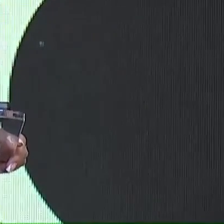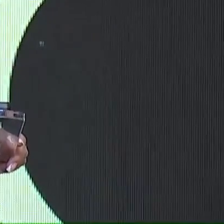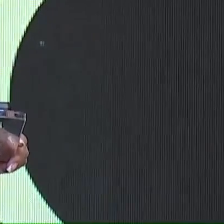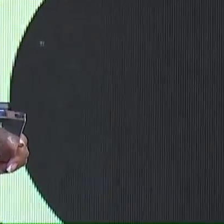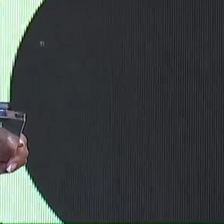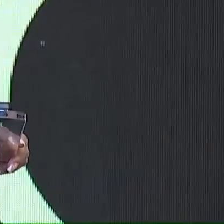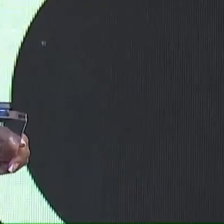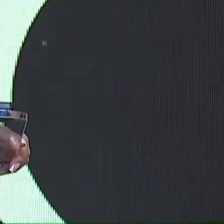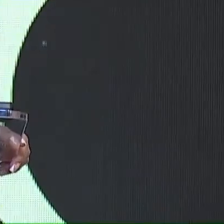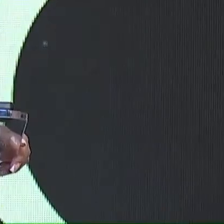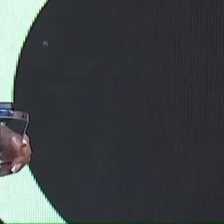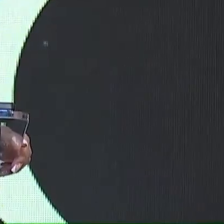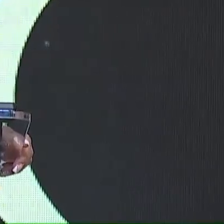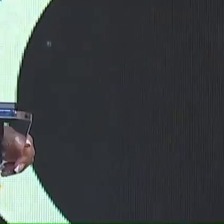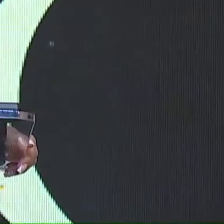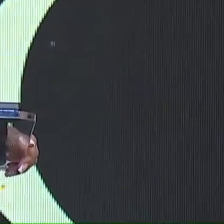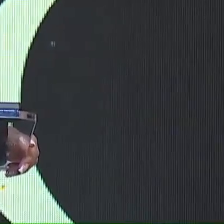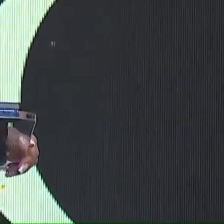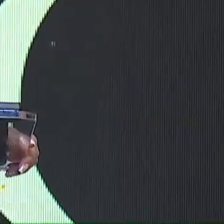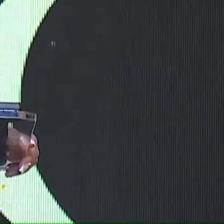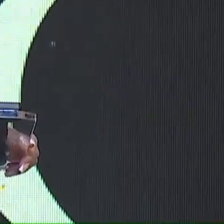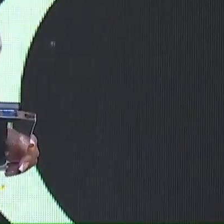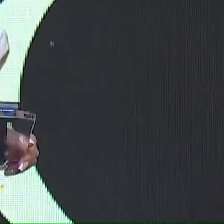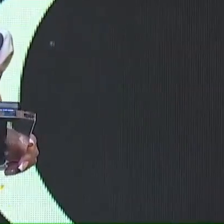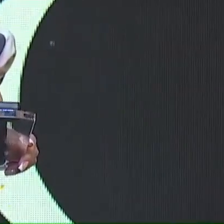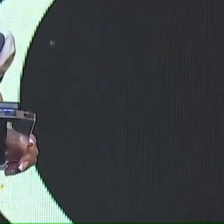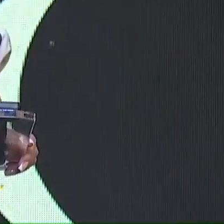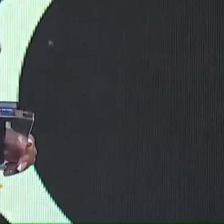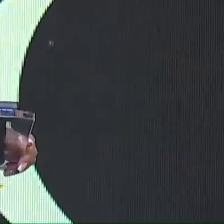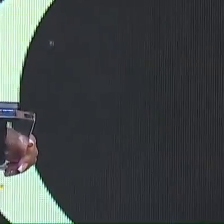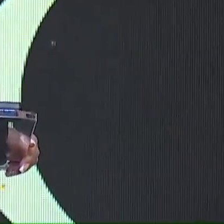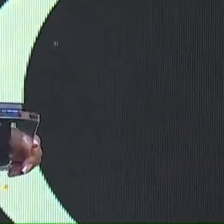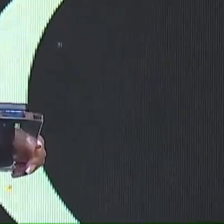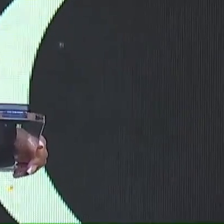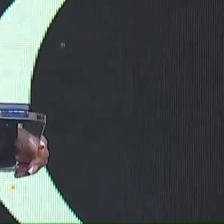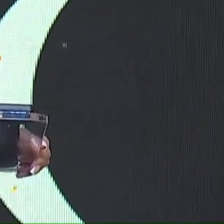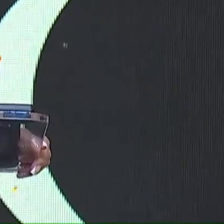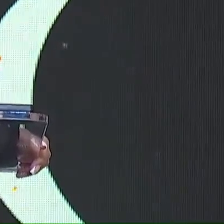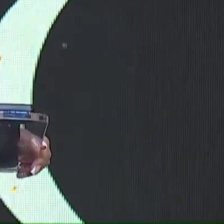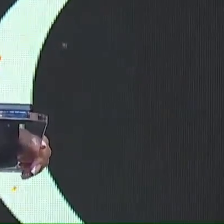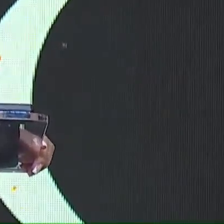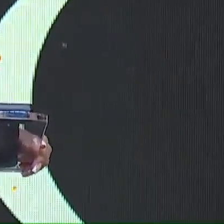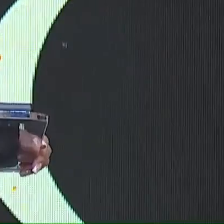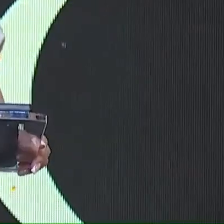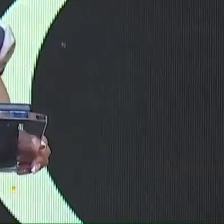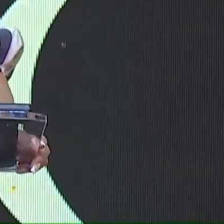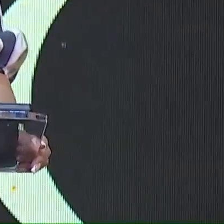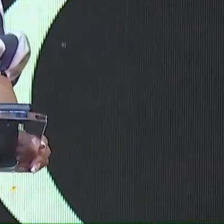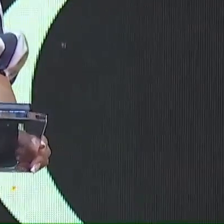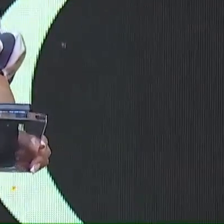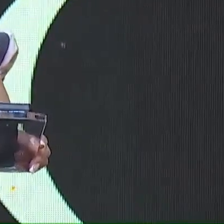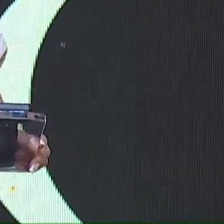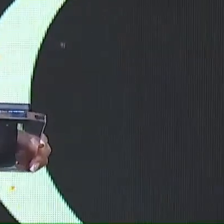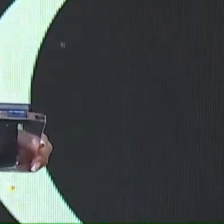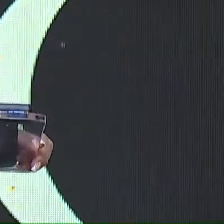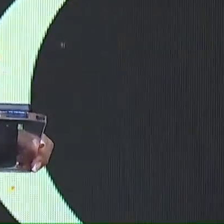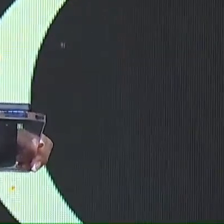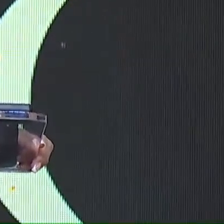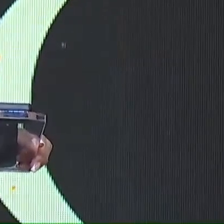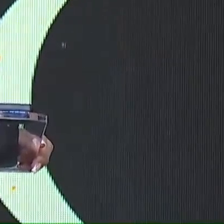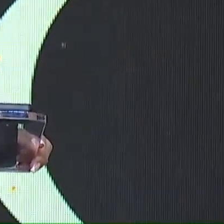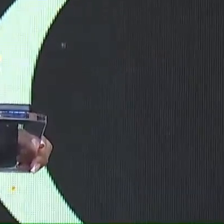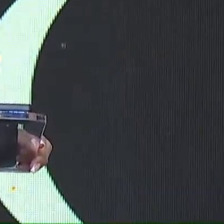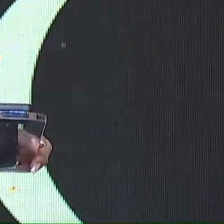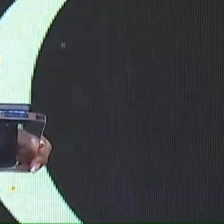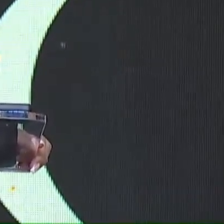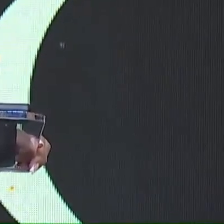de nós. Por isso nós te dizemos, Espírito Santo, fale conosco. Pai, fale conosco. Filho, se manifeste nessa